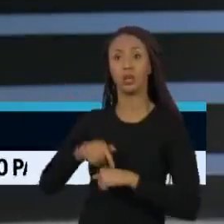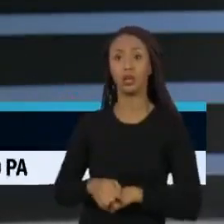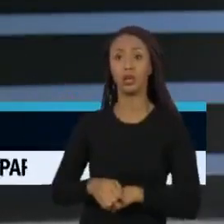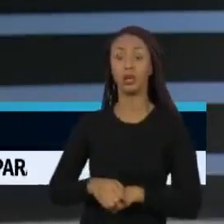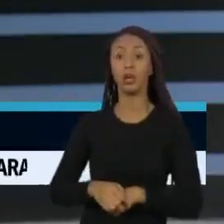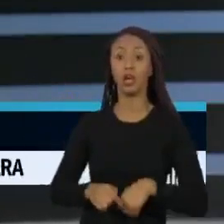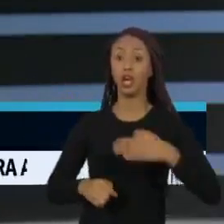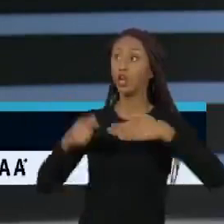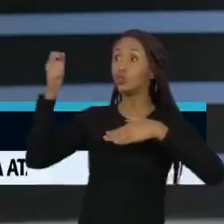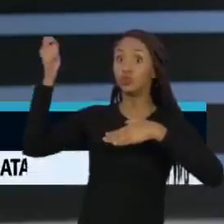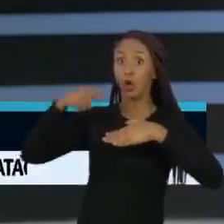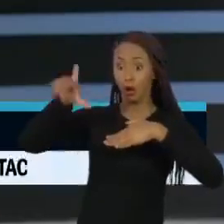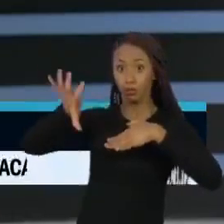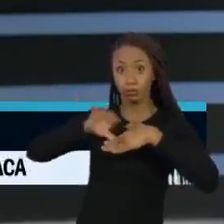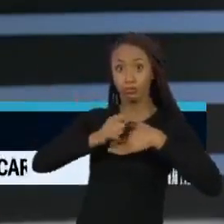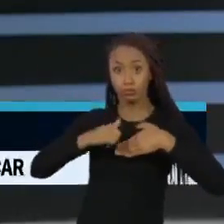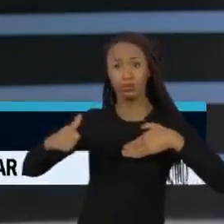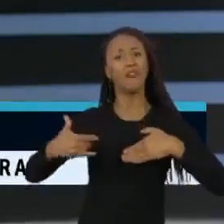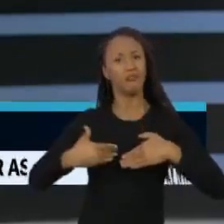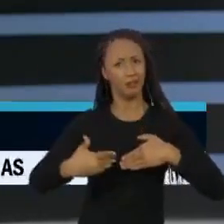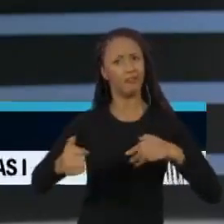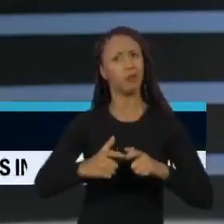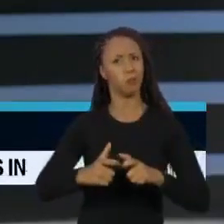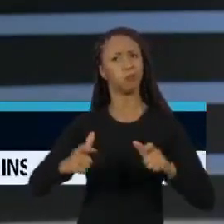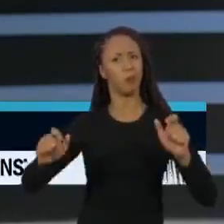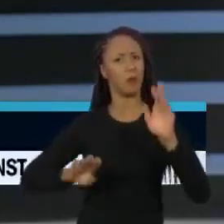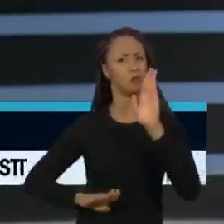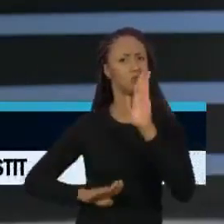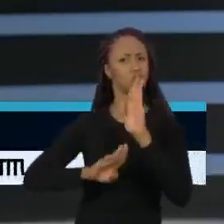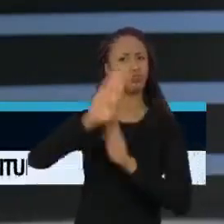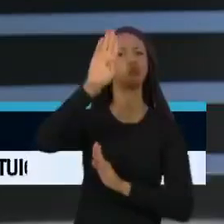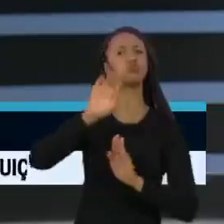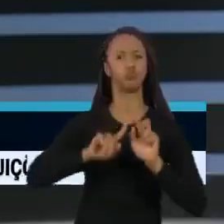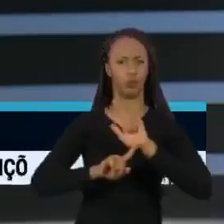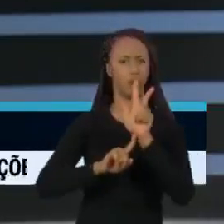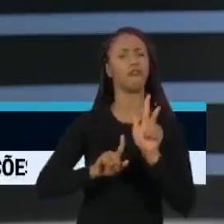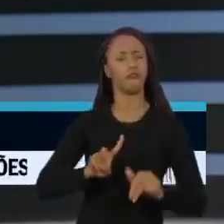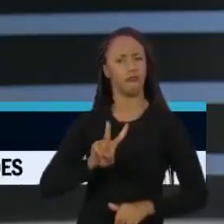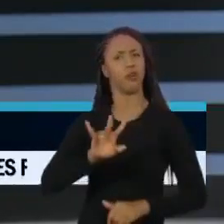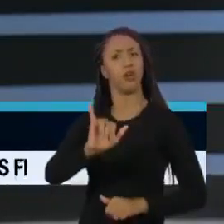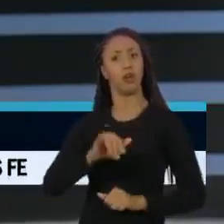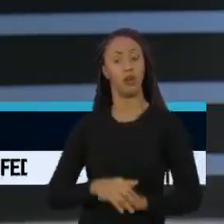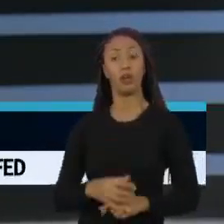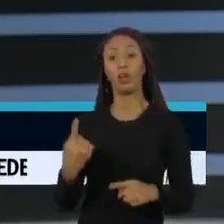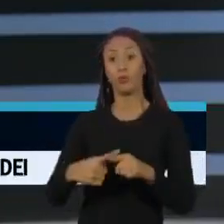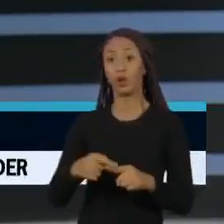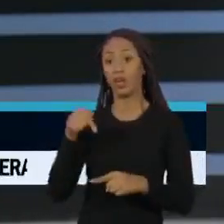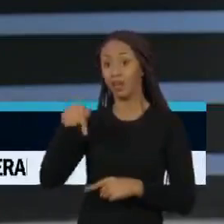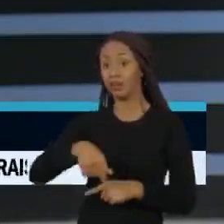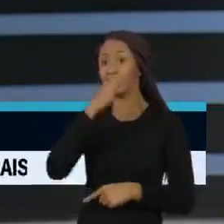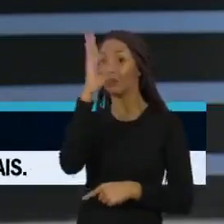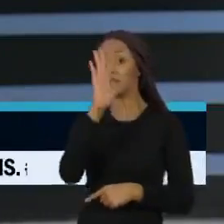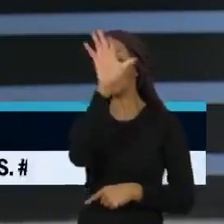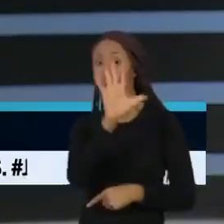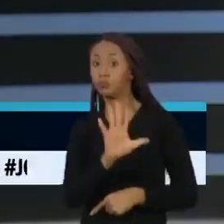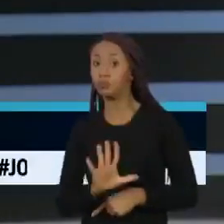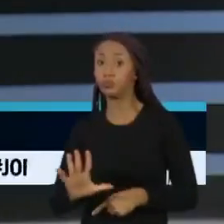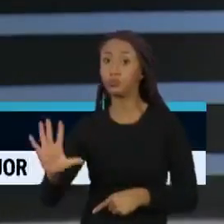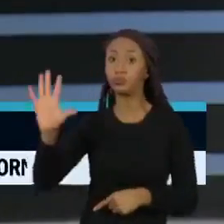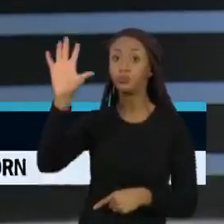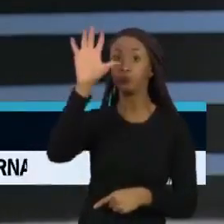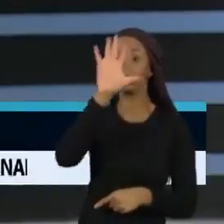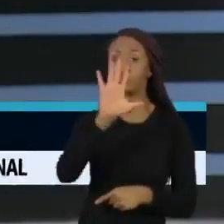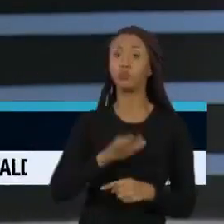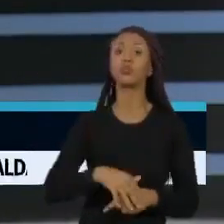solar vai crescer muito e na minha opinião vai ultrapassar eólica porque nós temos sol no Brasil inteiro vento você tem